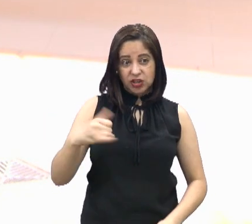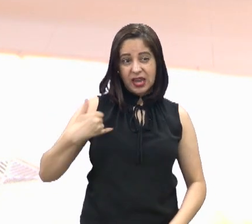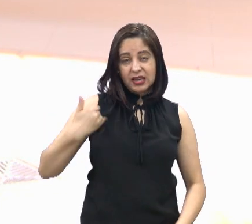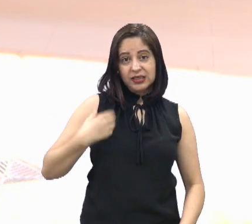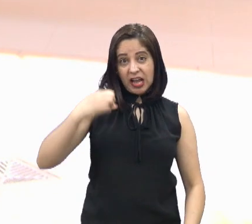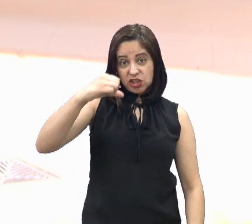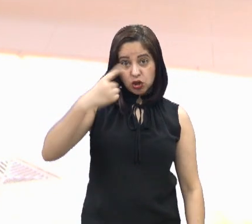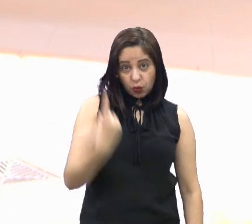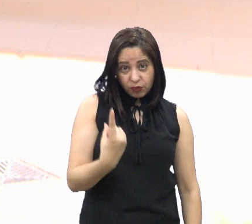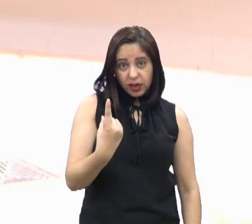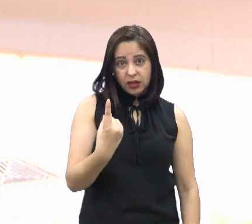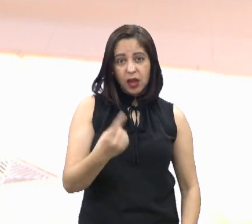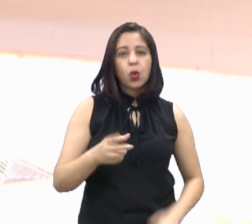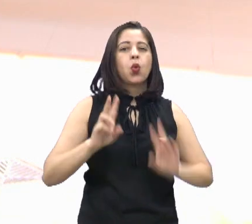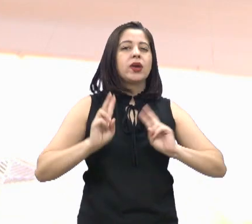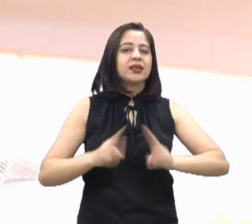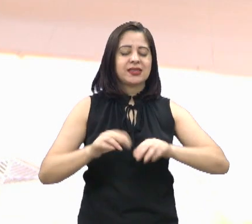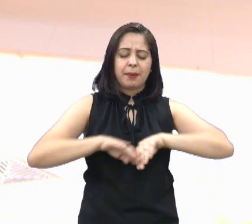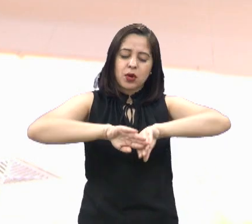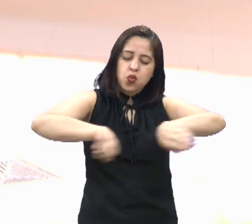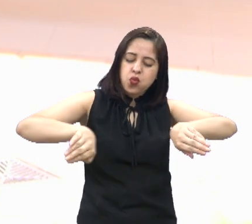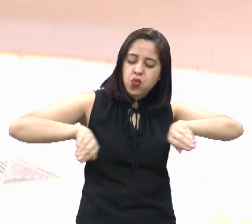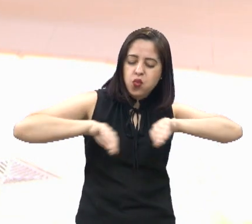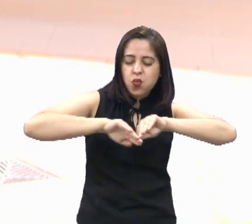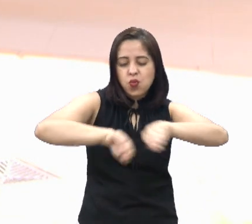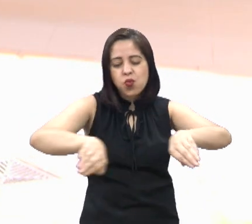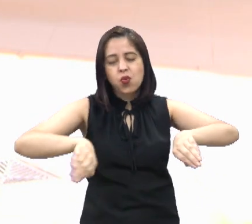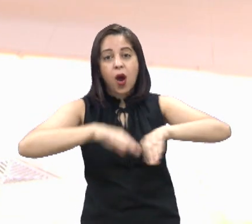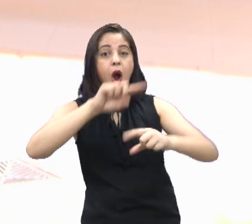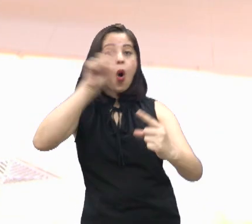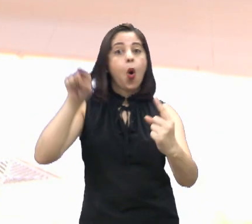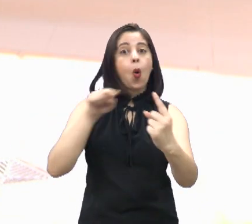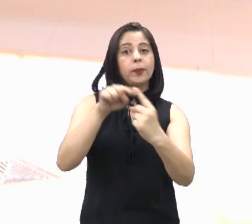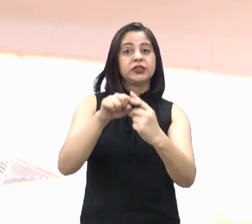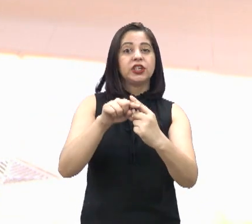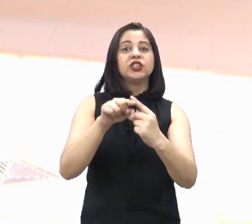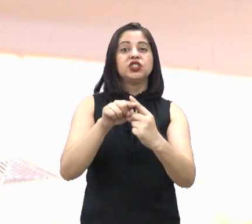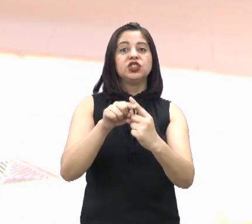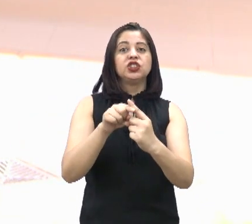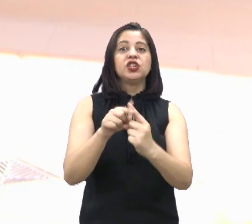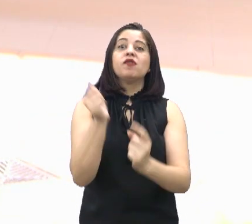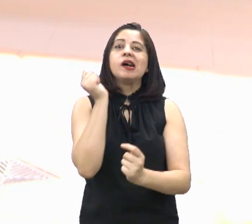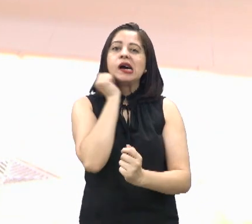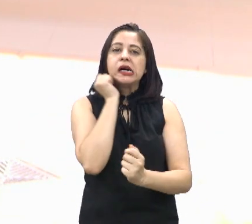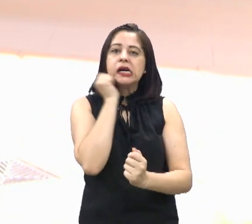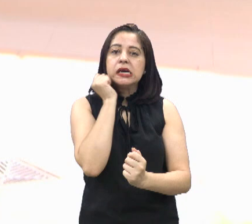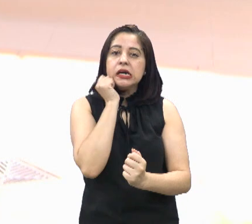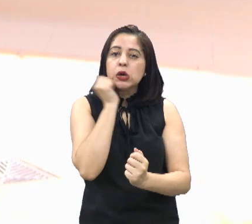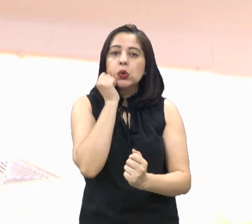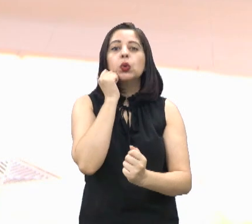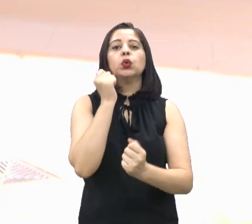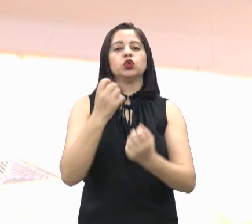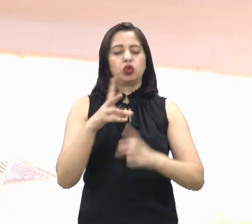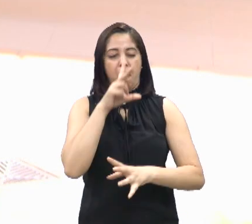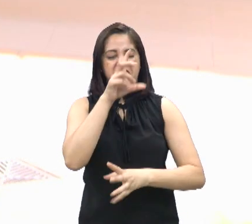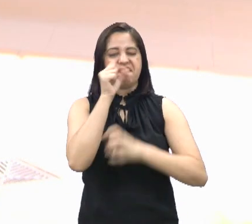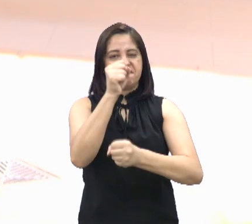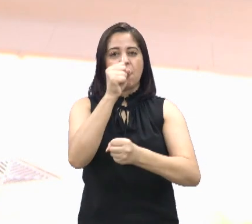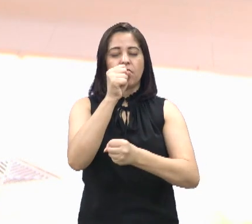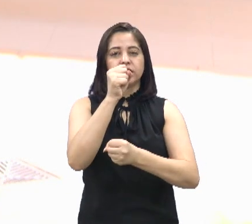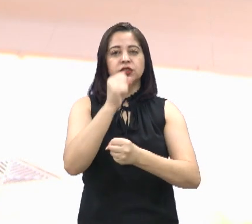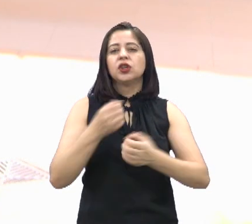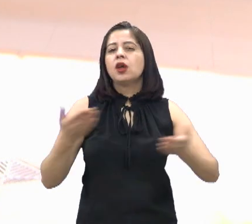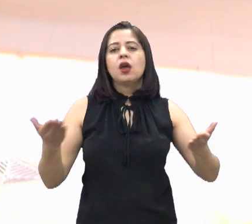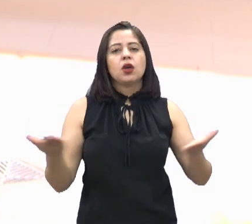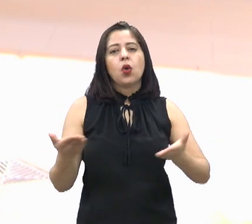natação regularmente, né, para enriquecer e fortalecer os ossos, os músculos. Então a gente vai acompanhar um pouquinho e saber também os